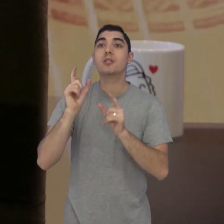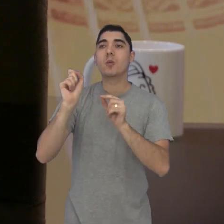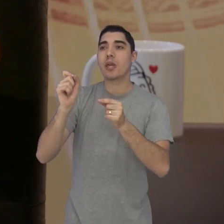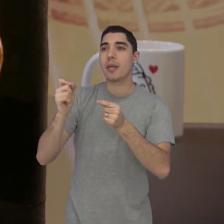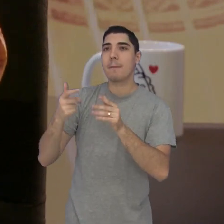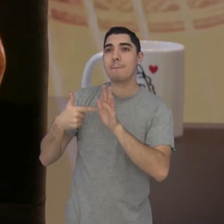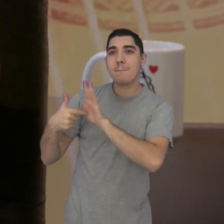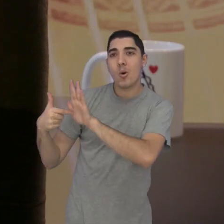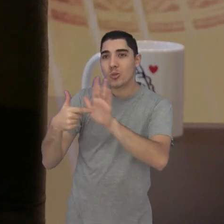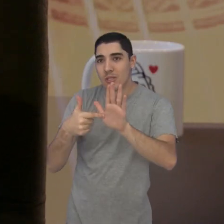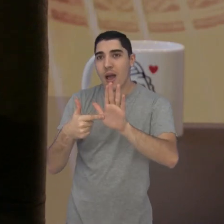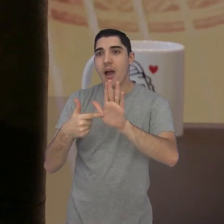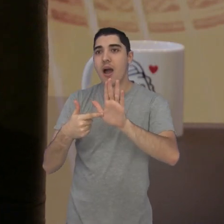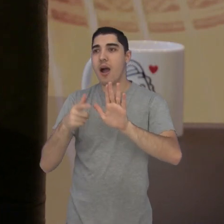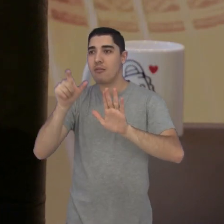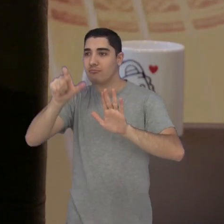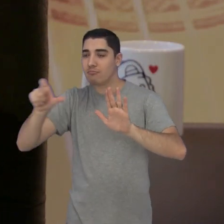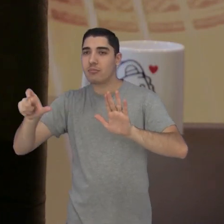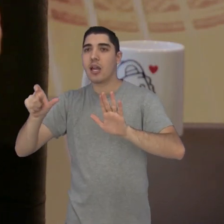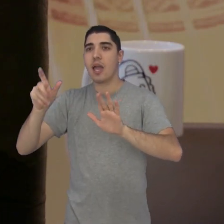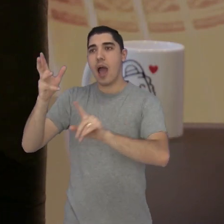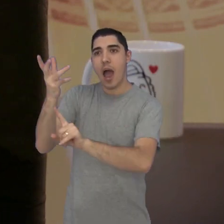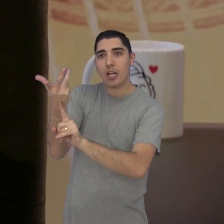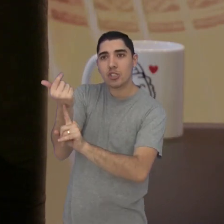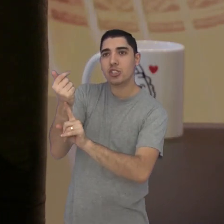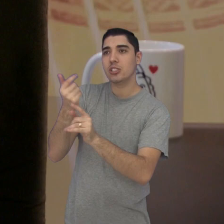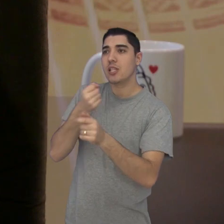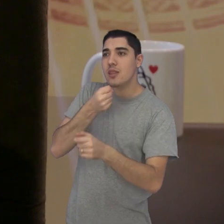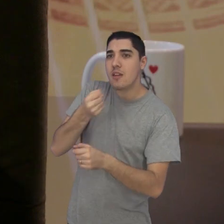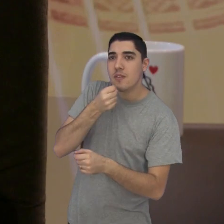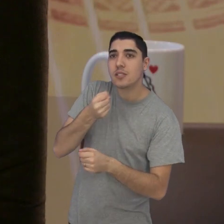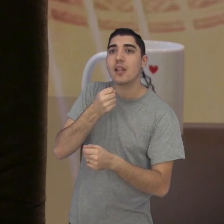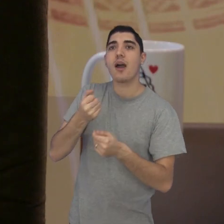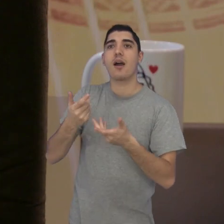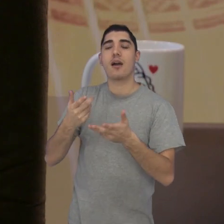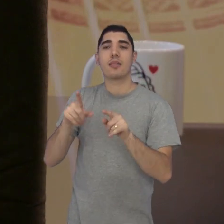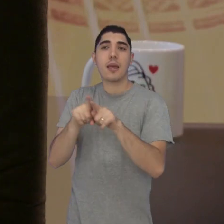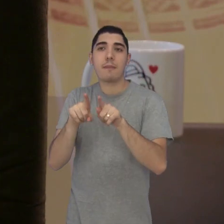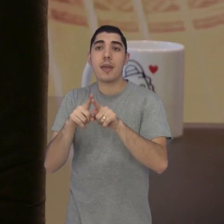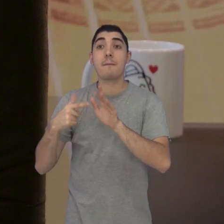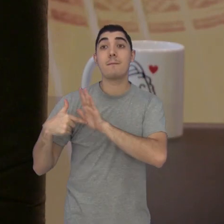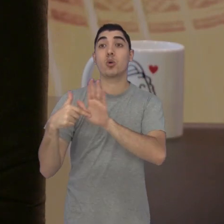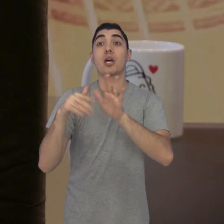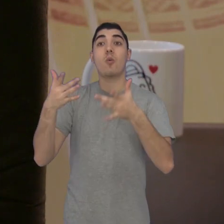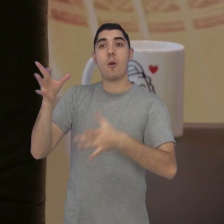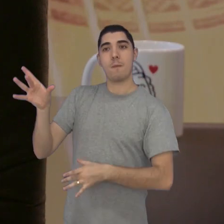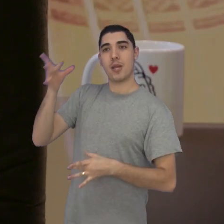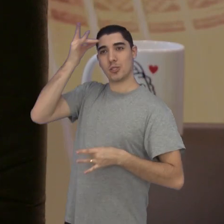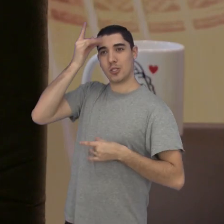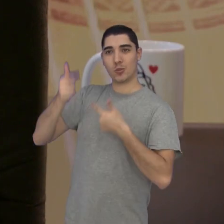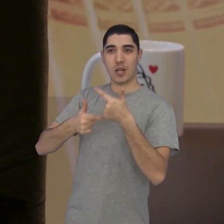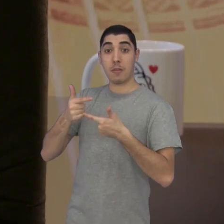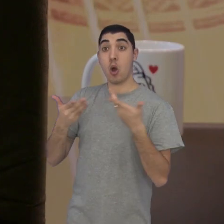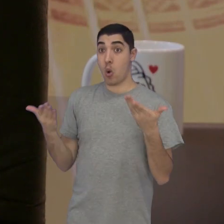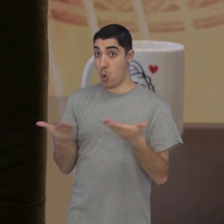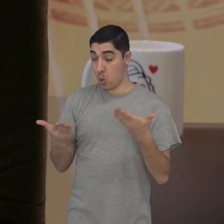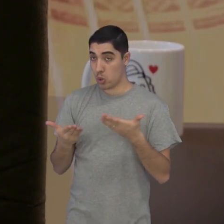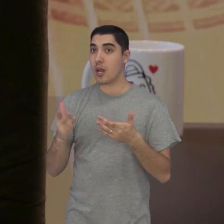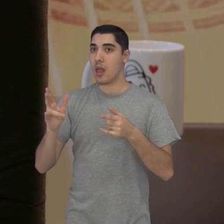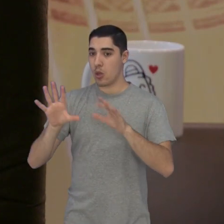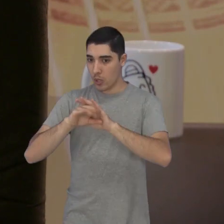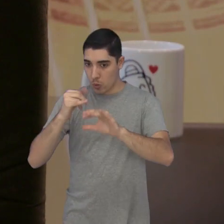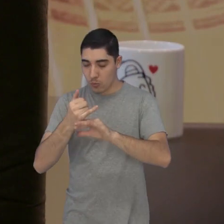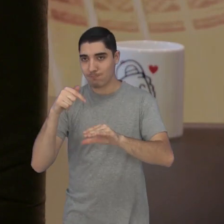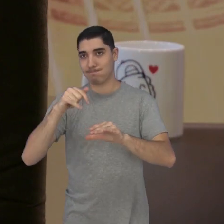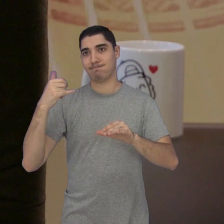visitar locações dos filmes, entrevistar os artistas e mostrar um pouco o trabalho do personagem. Hoje é uma